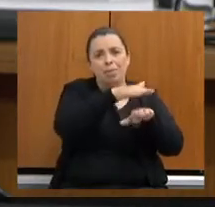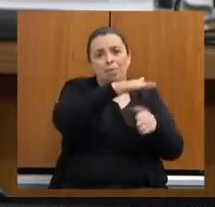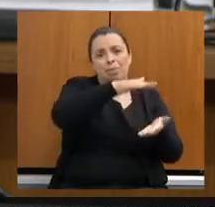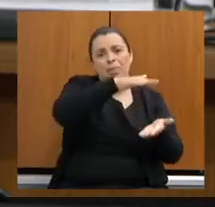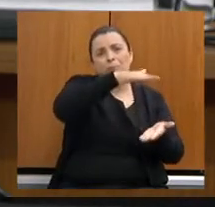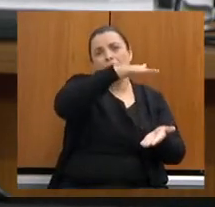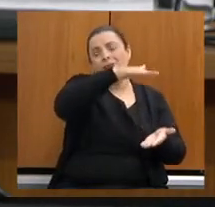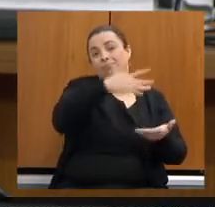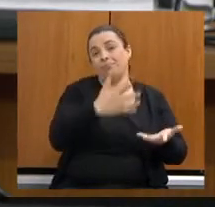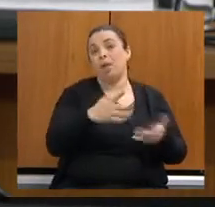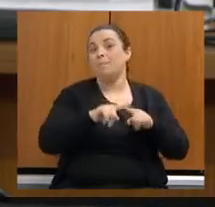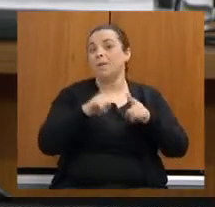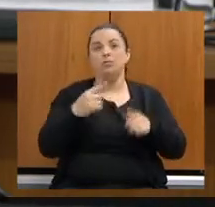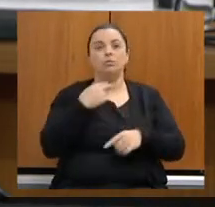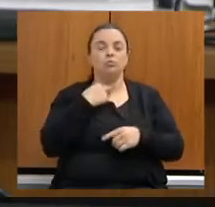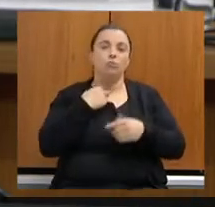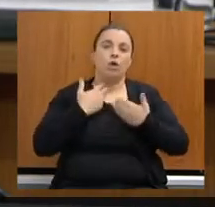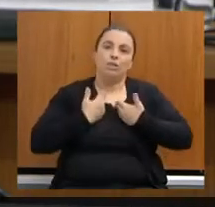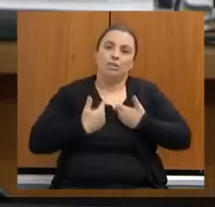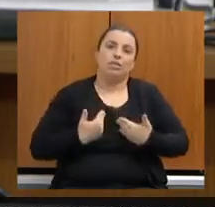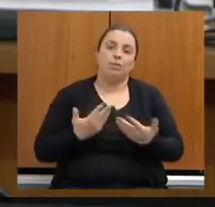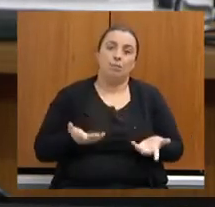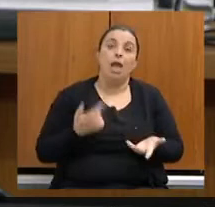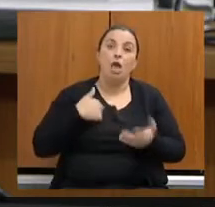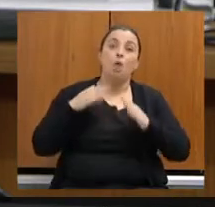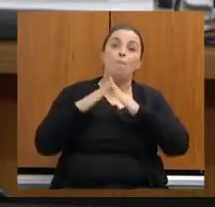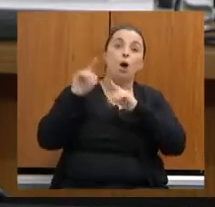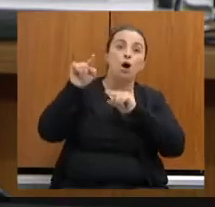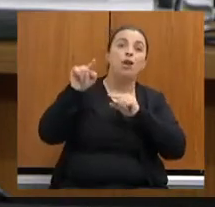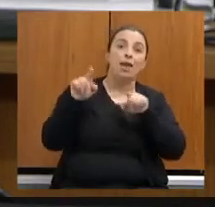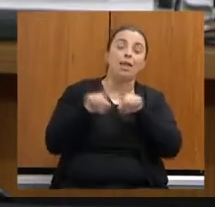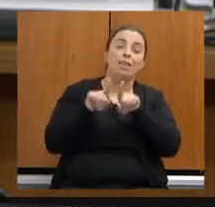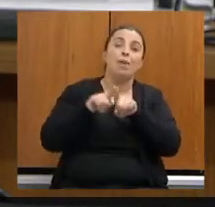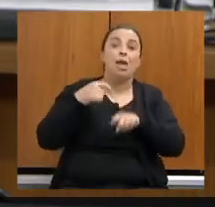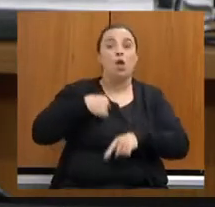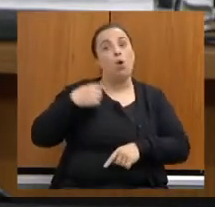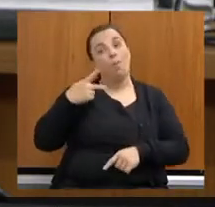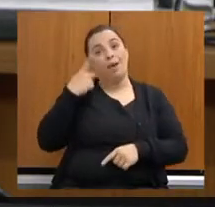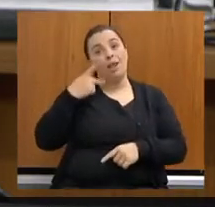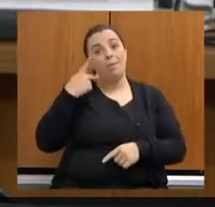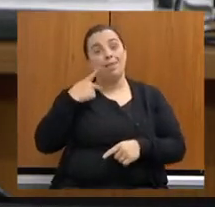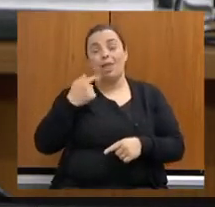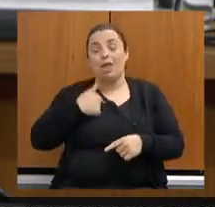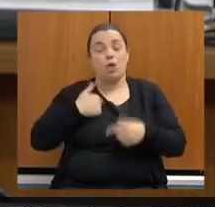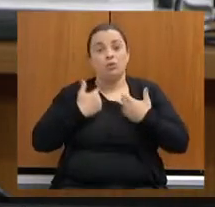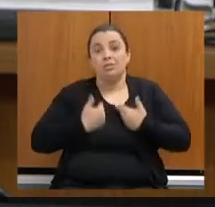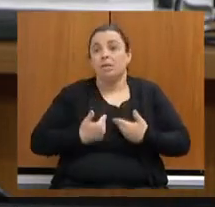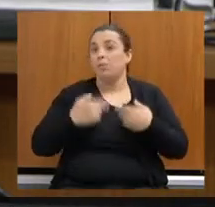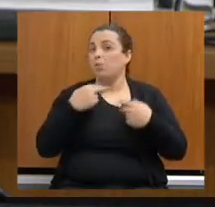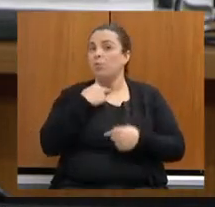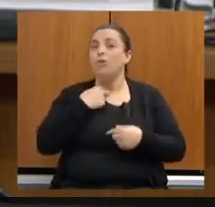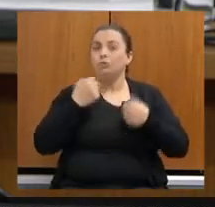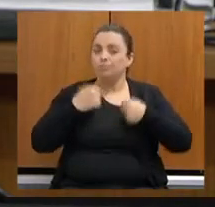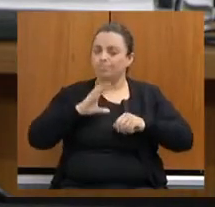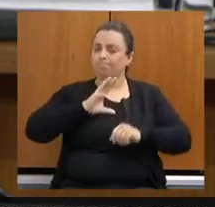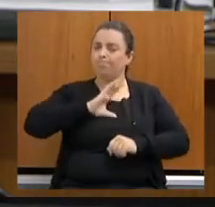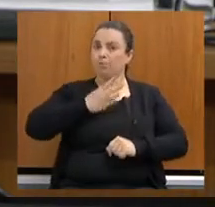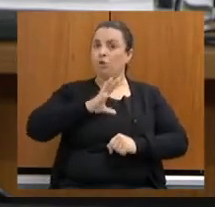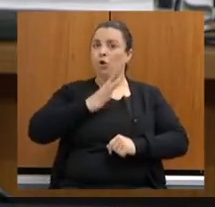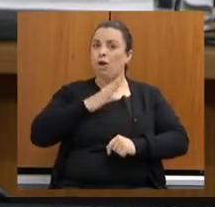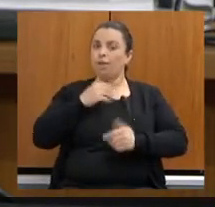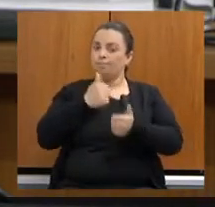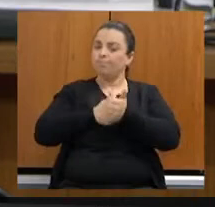desanimar né porque além de ser um morador de lá eu sou um bom então não pode me desanimar eu queria a